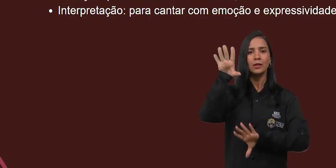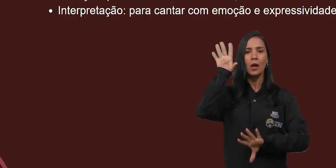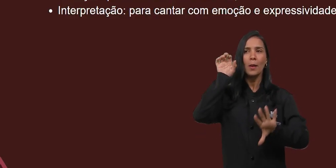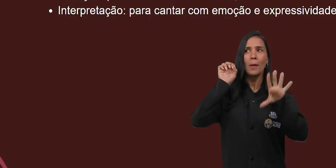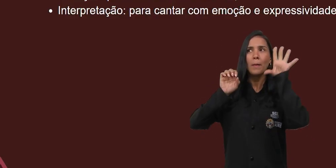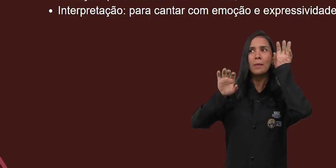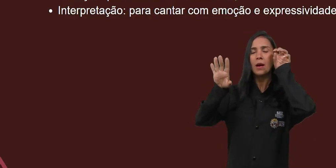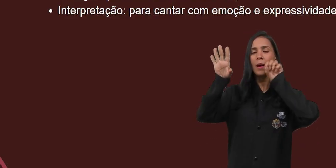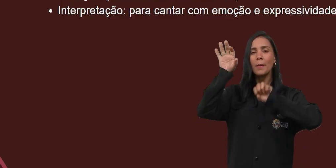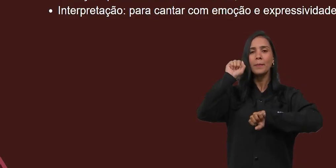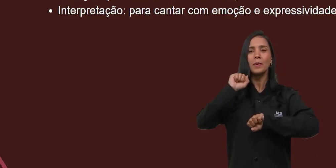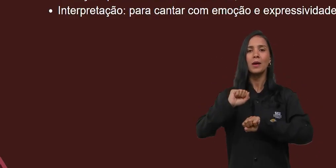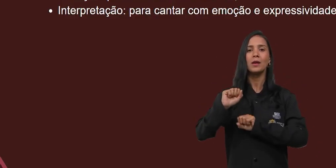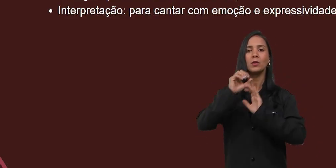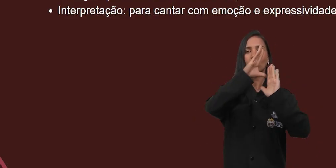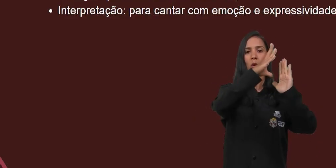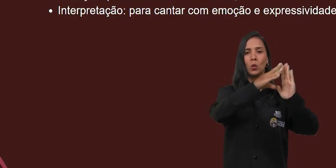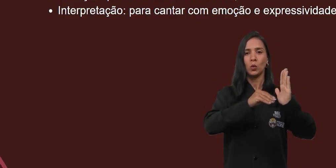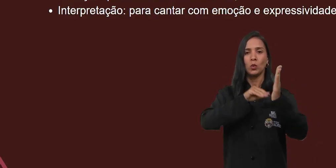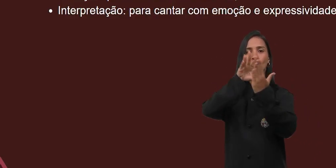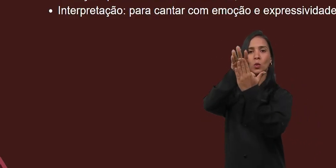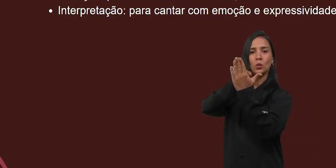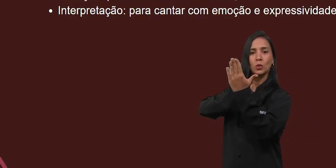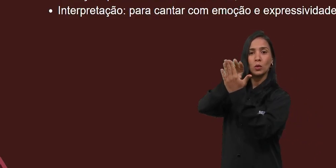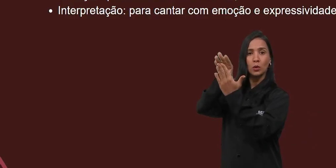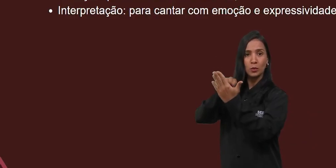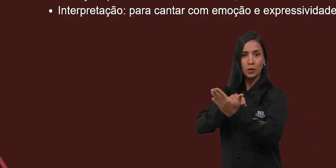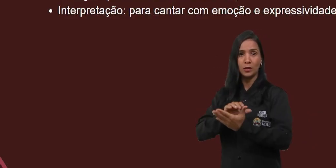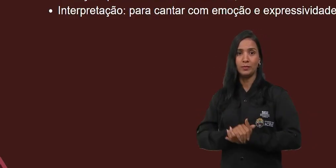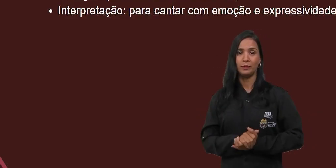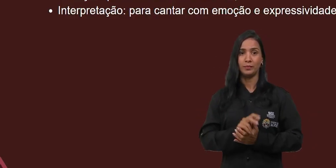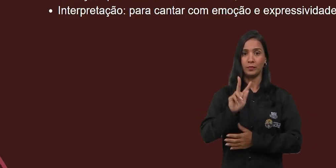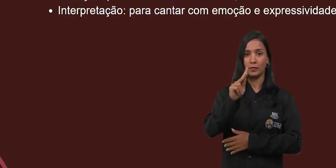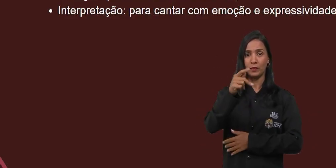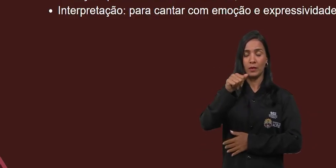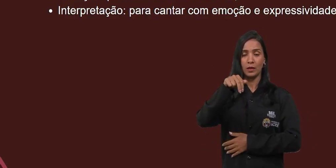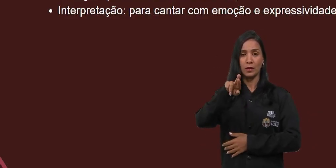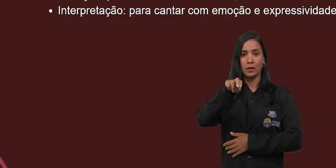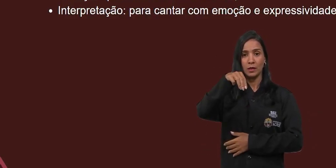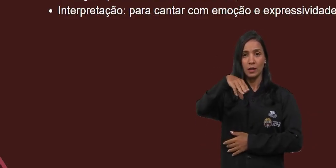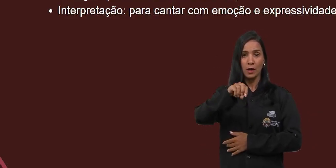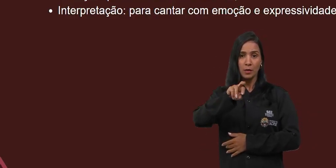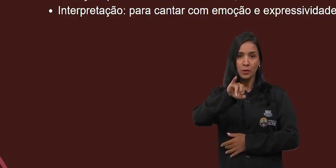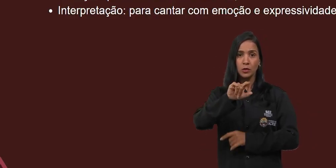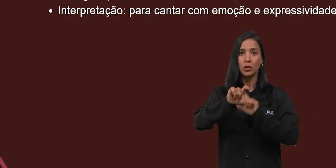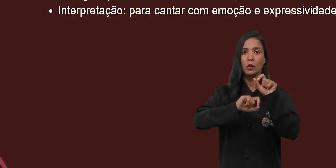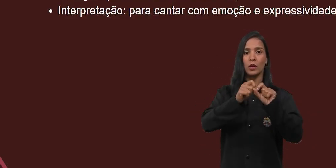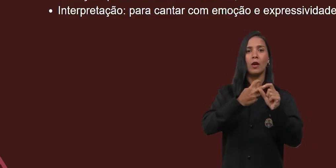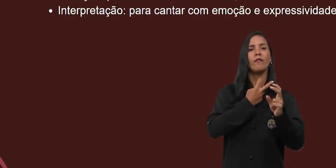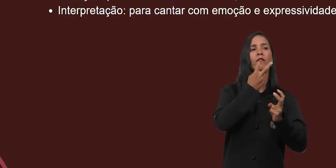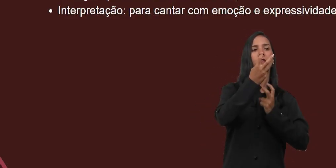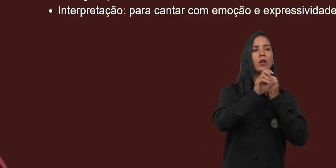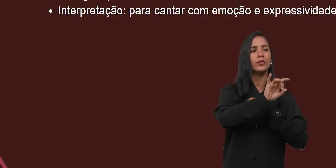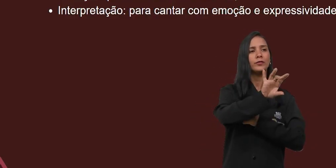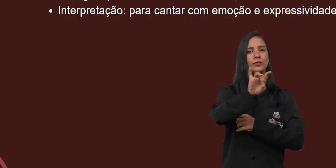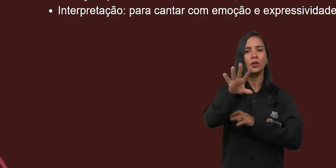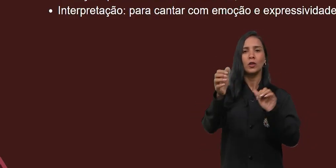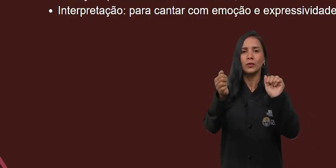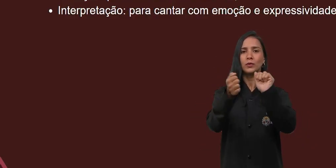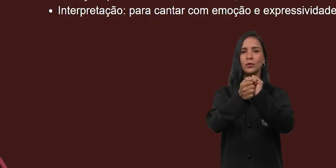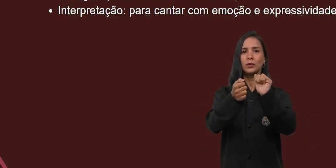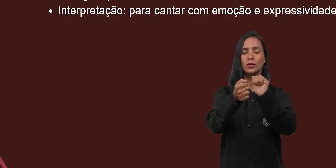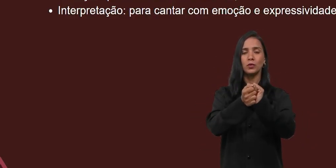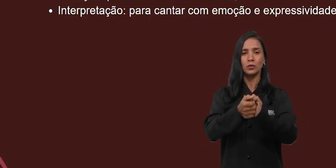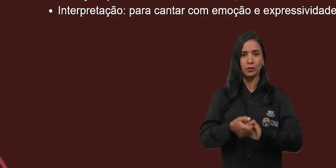A harmonia acontece quando todas as vozes se unem de forma equilibrada. E nos ensaios,